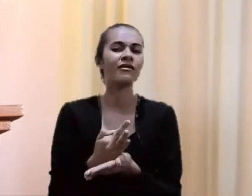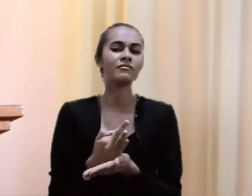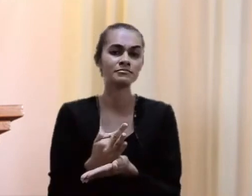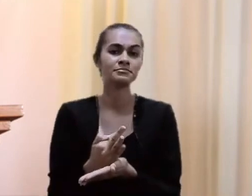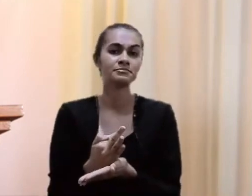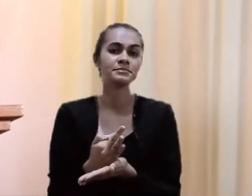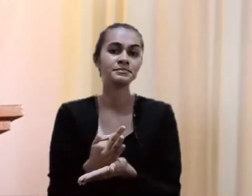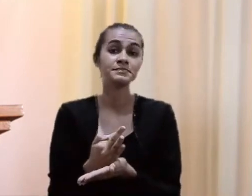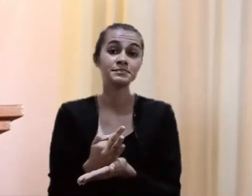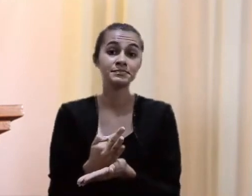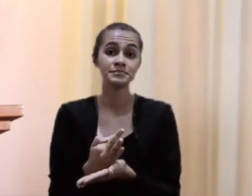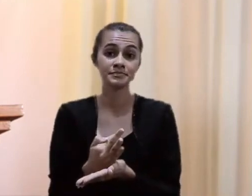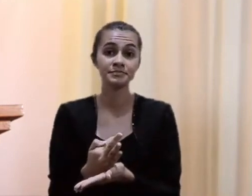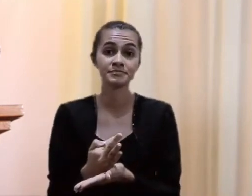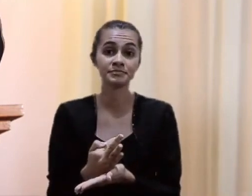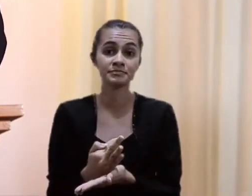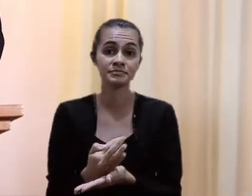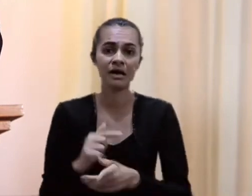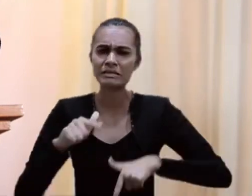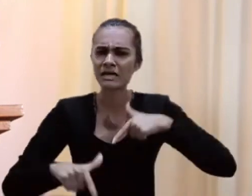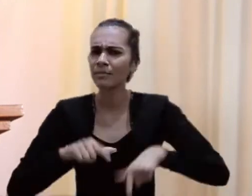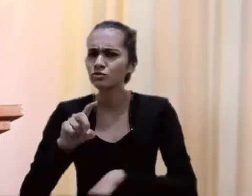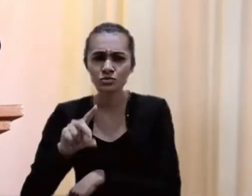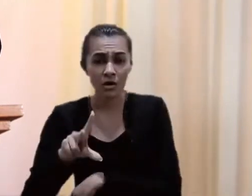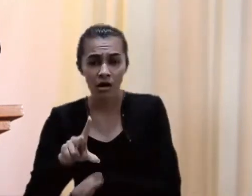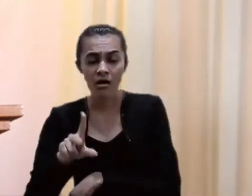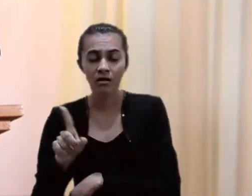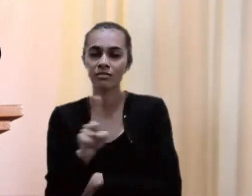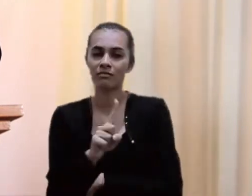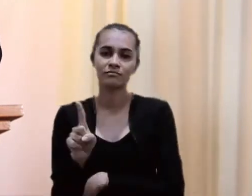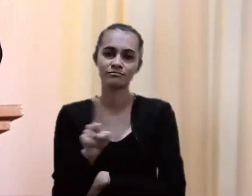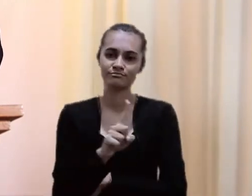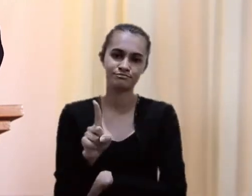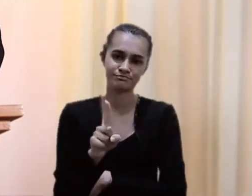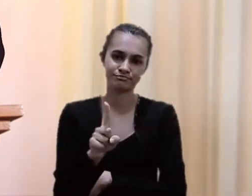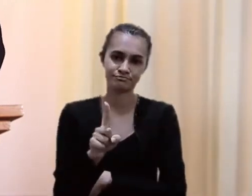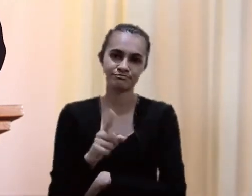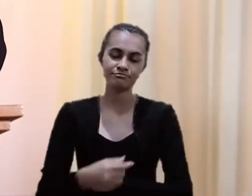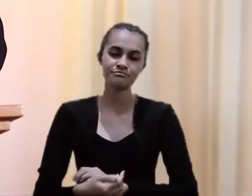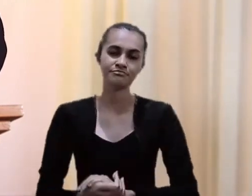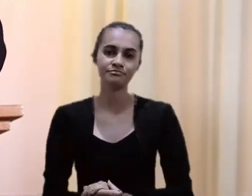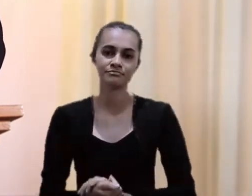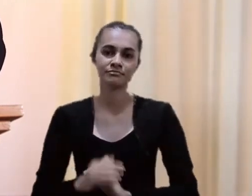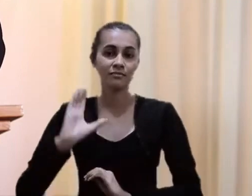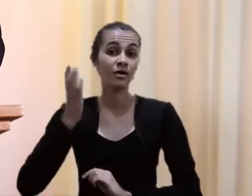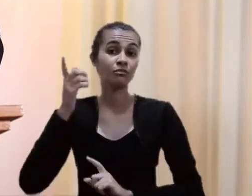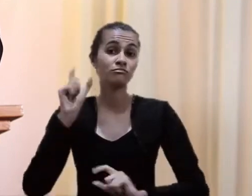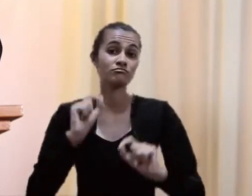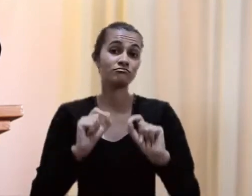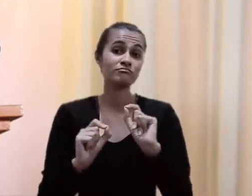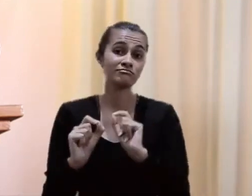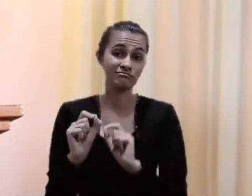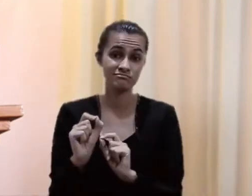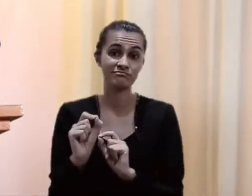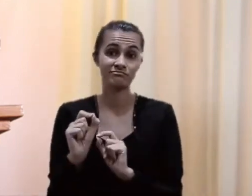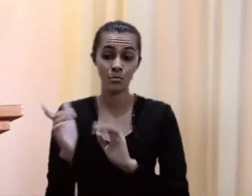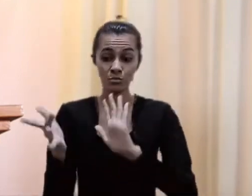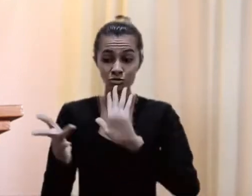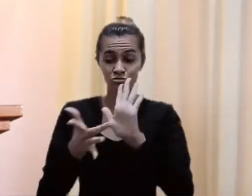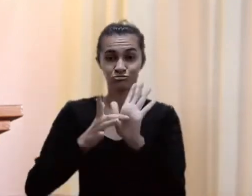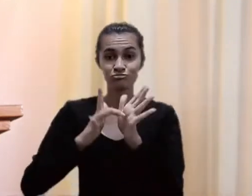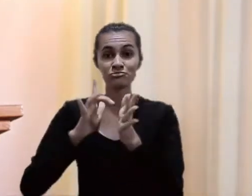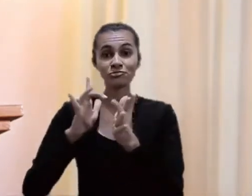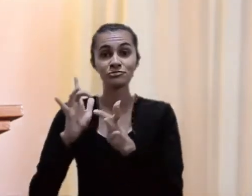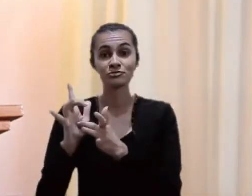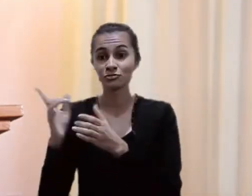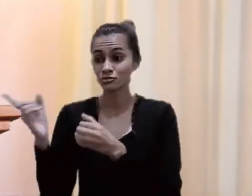nós não trabalhamos por isso, mas o resultado será que quando Jesus venha, eu quero